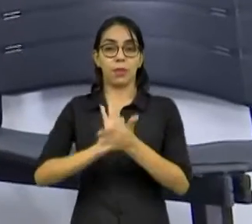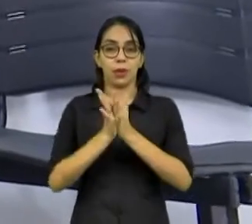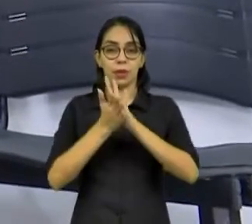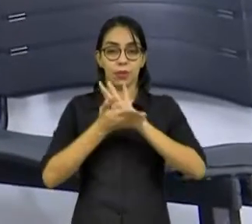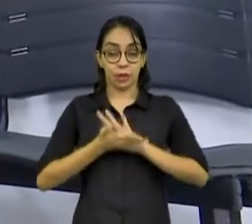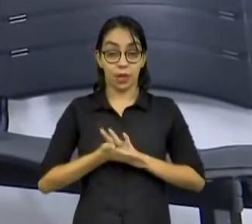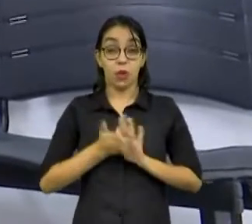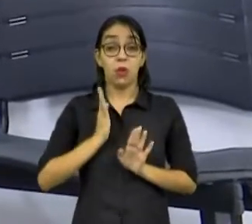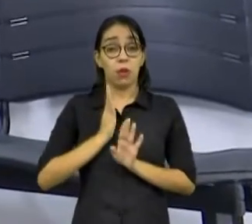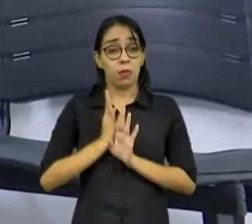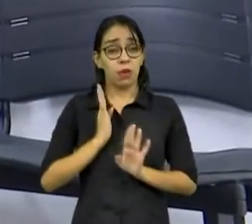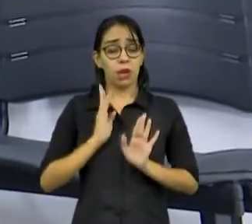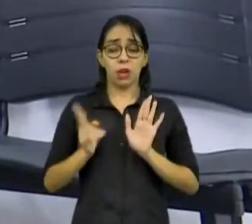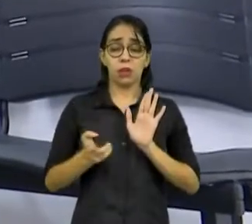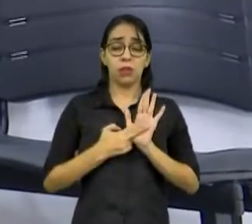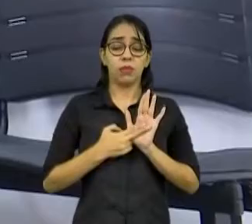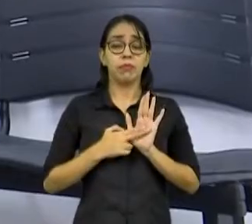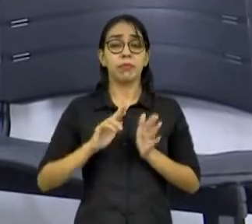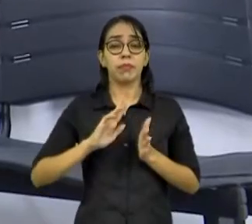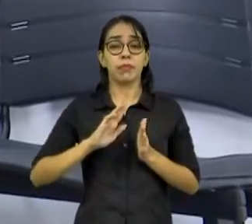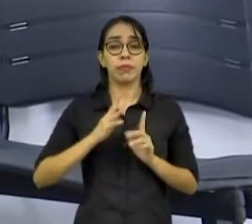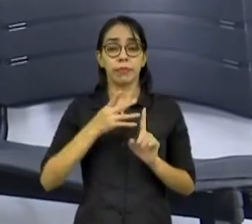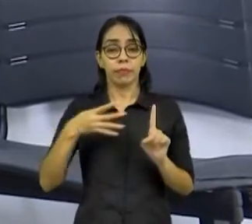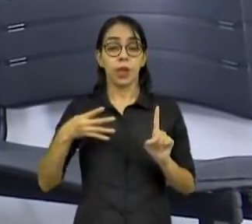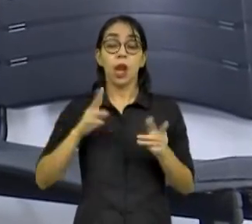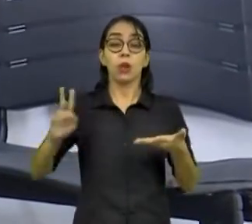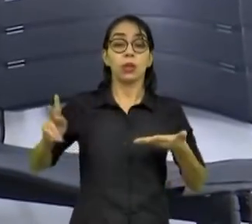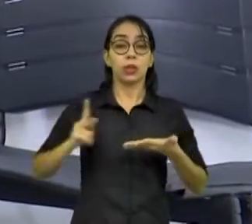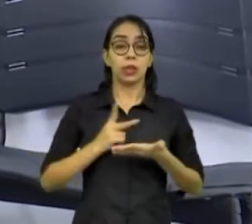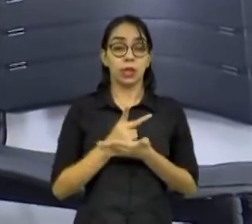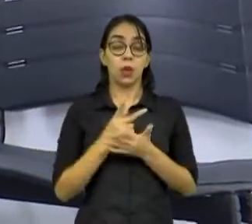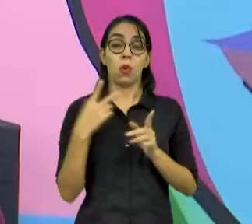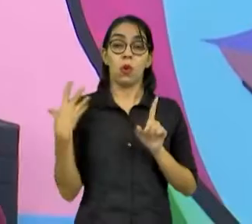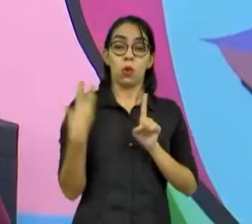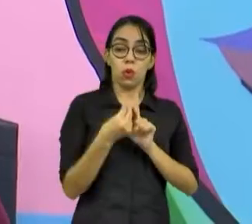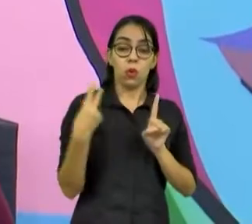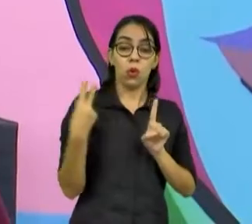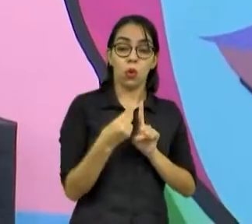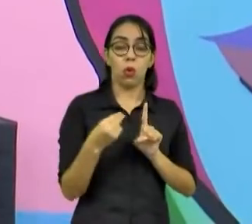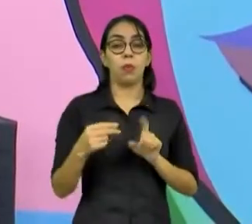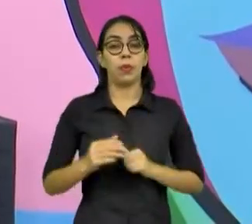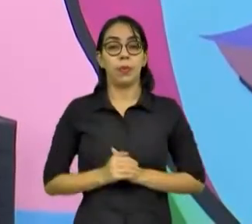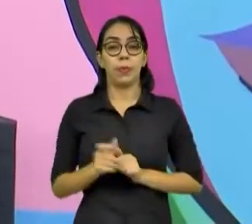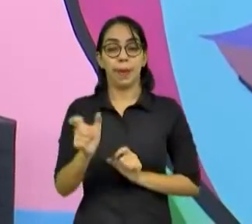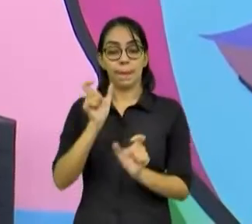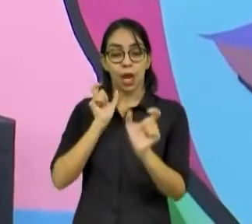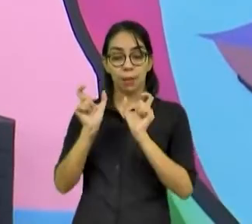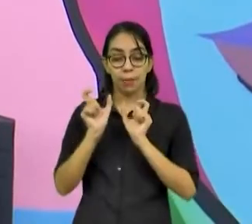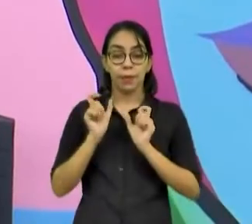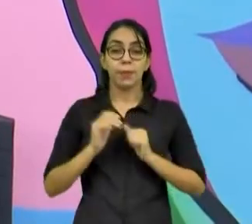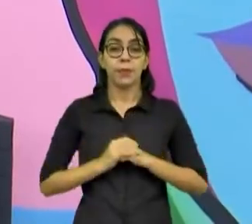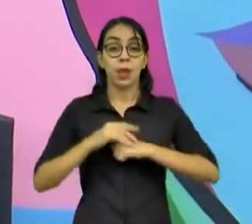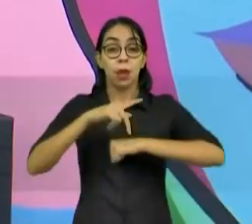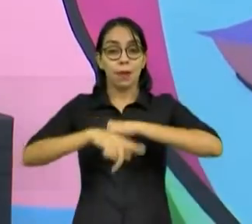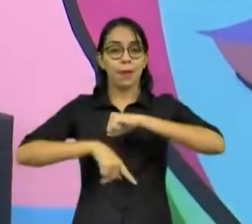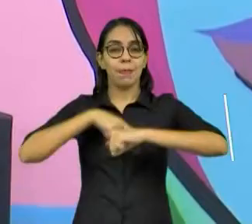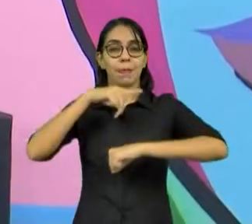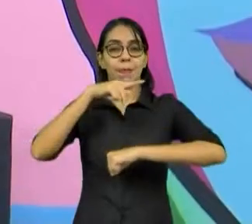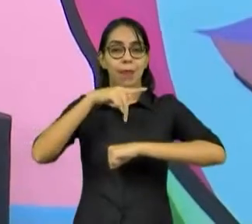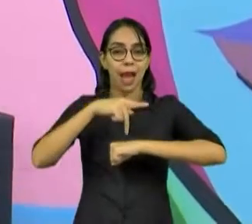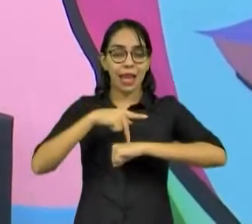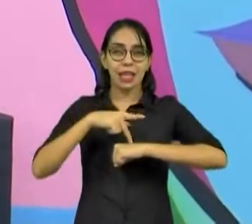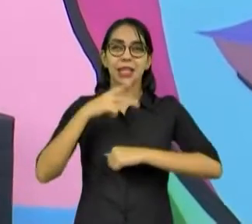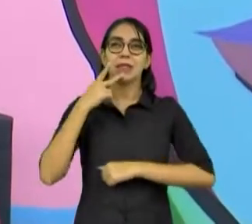conta que sofreu agressões físicas e morais por ser travesti. O país que é pregado como país do amor,